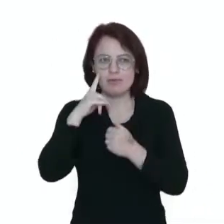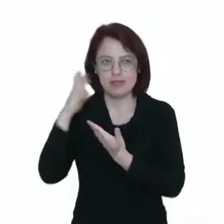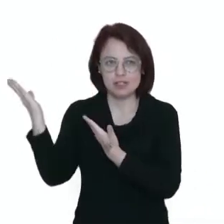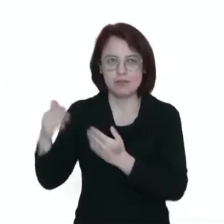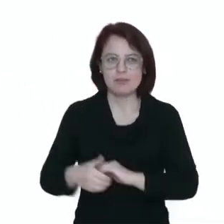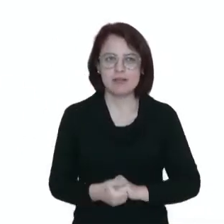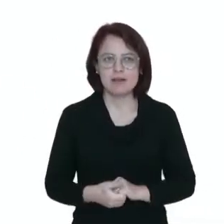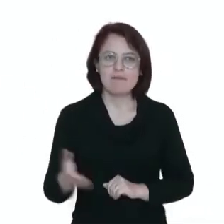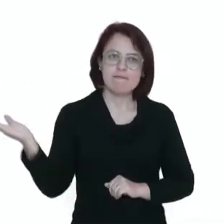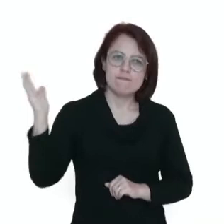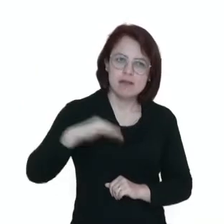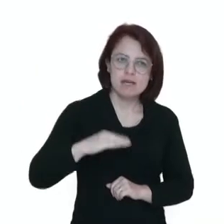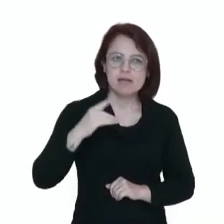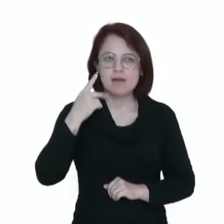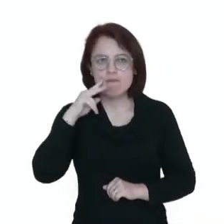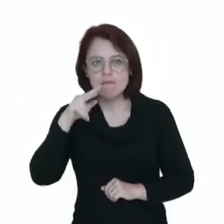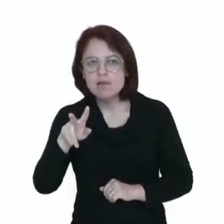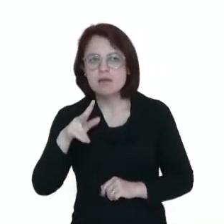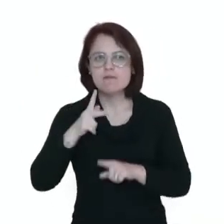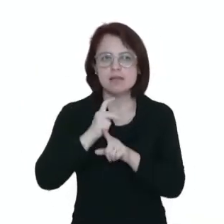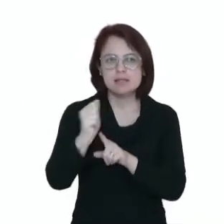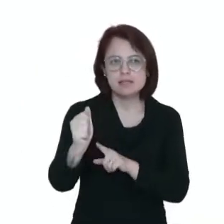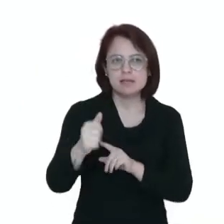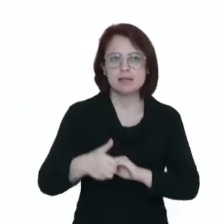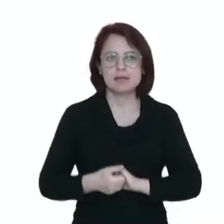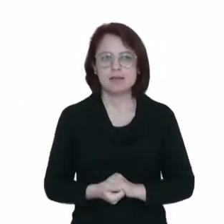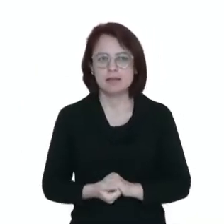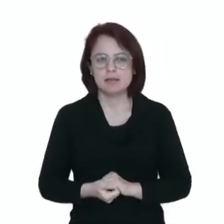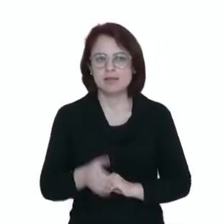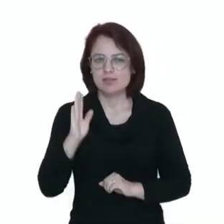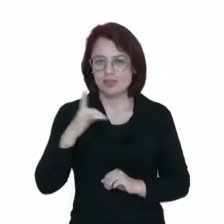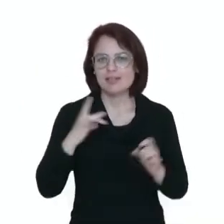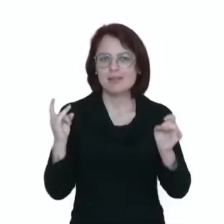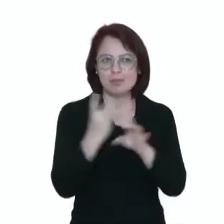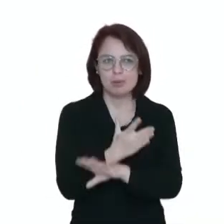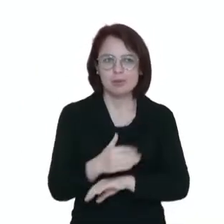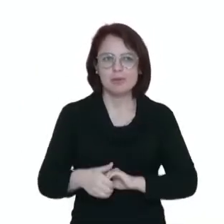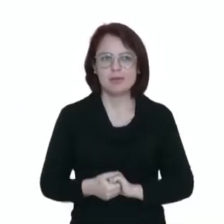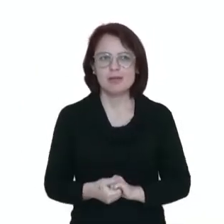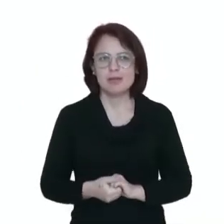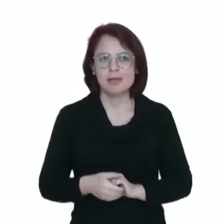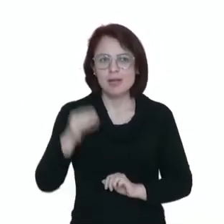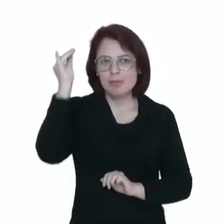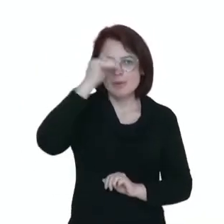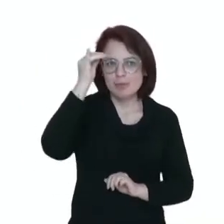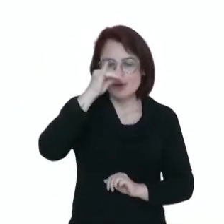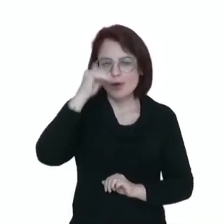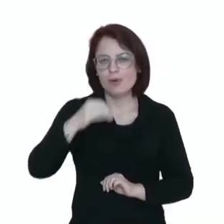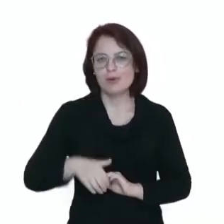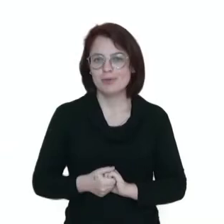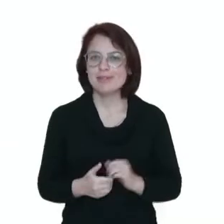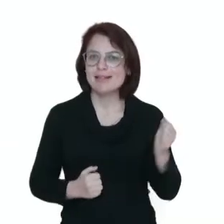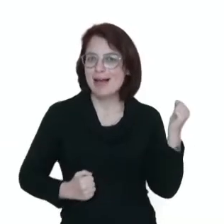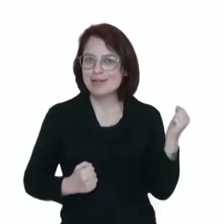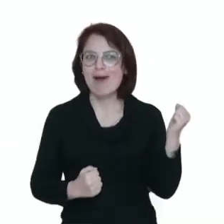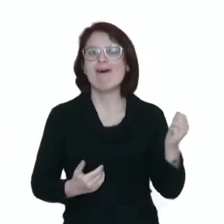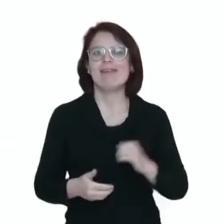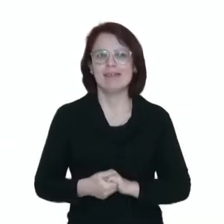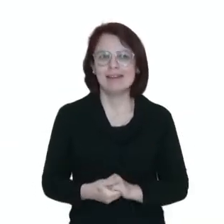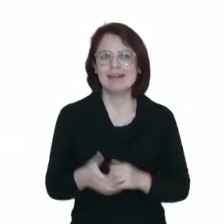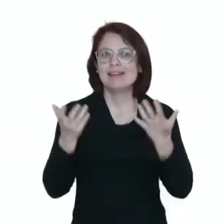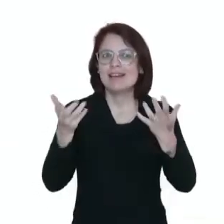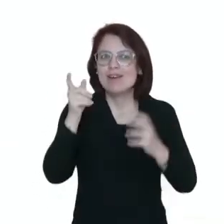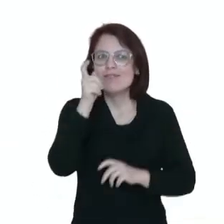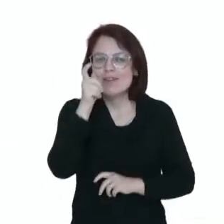Observe, vim, vi, venci. Tenho a mensagem completa. Bobeou, dançou. Quero ver.